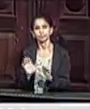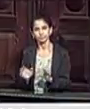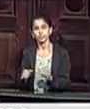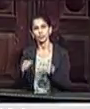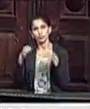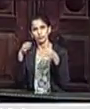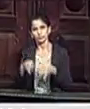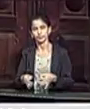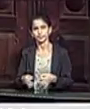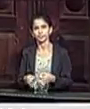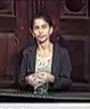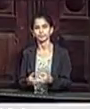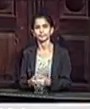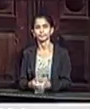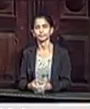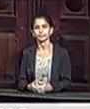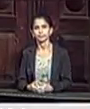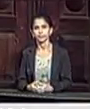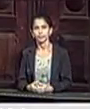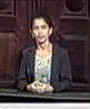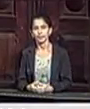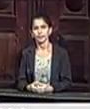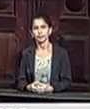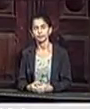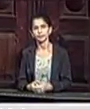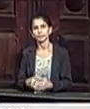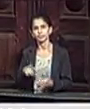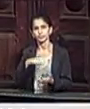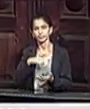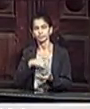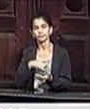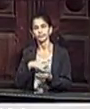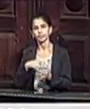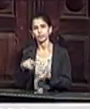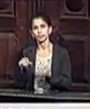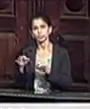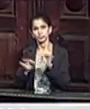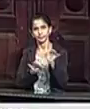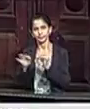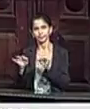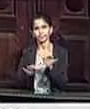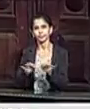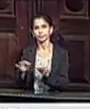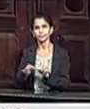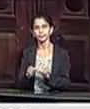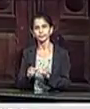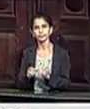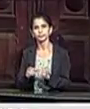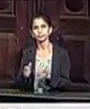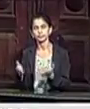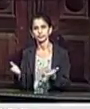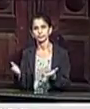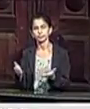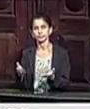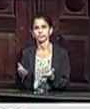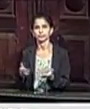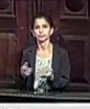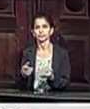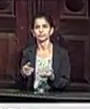Inegavelmente, deputado Anderson, o seu projeto é